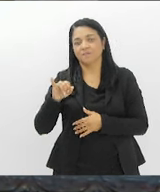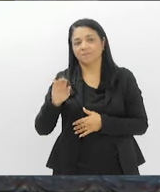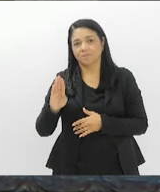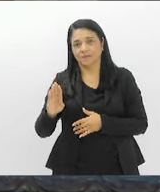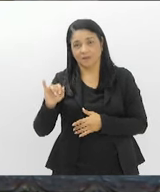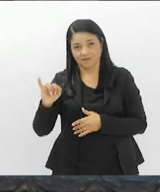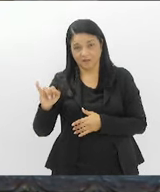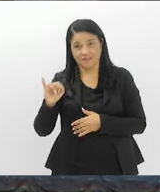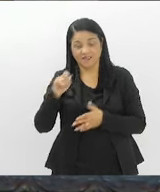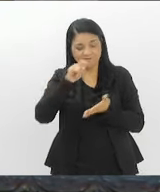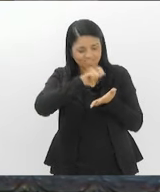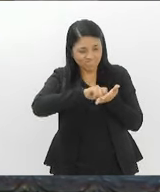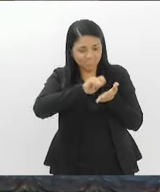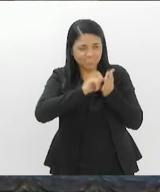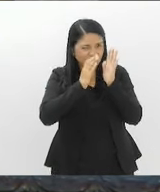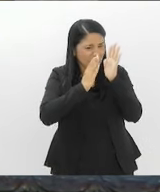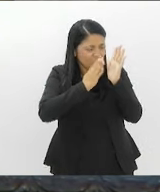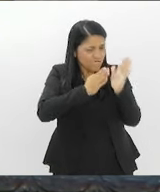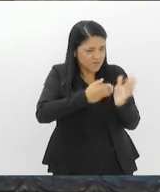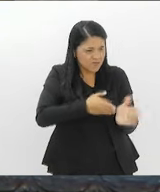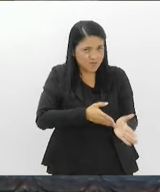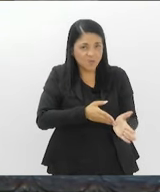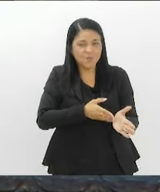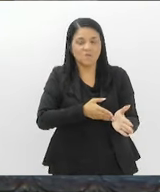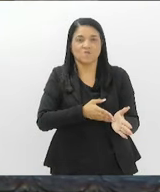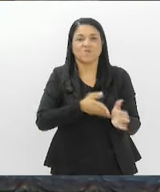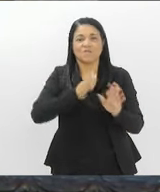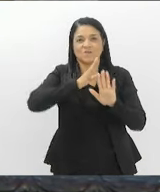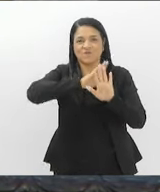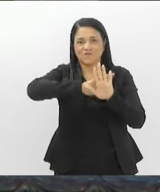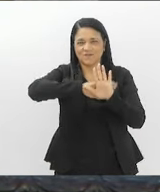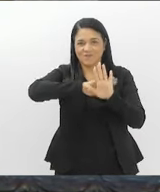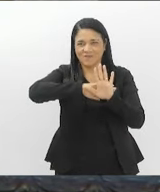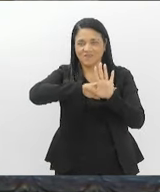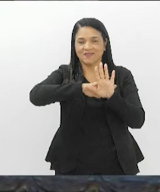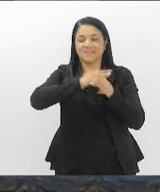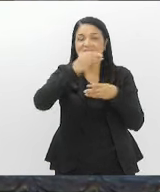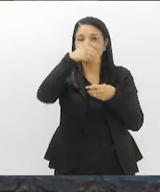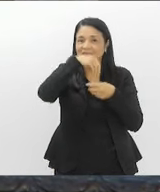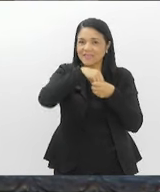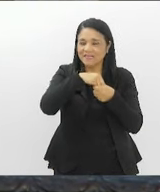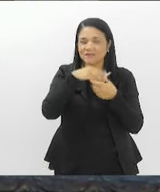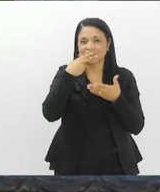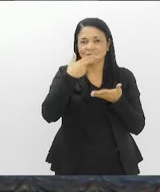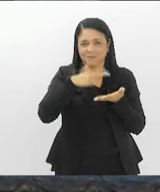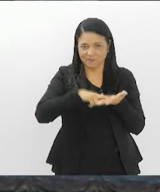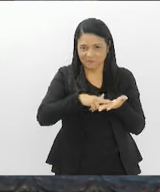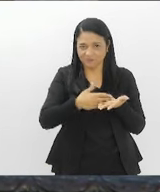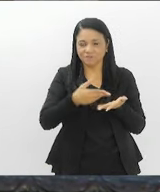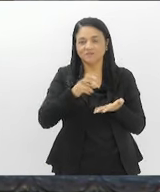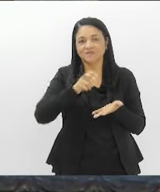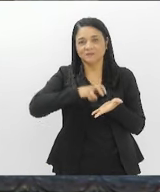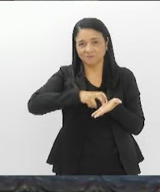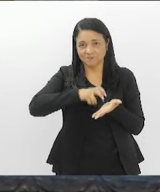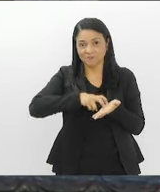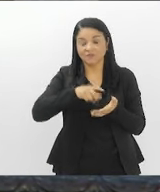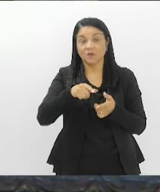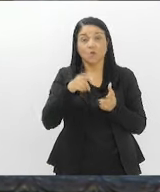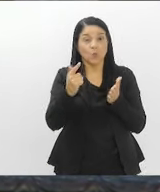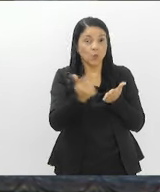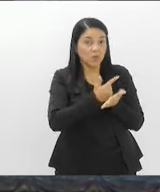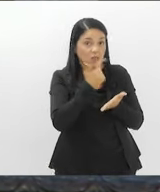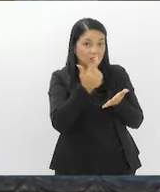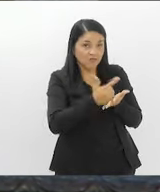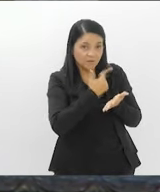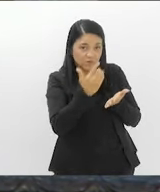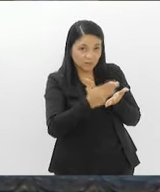fiel os bastidores da imprensa à época, né? E ele trabalhou no Correio da Manhã. Só que no livro, ele